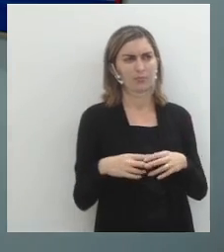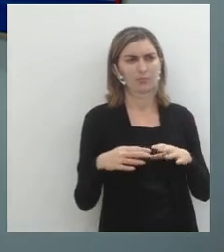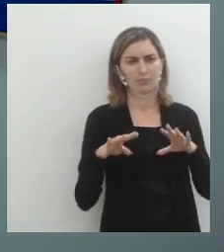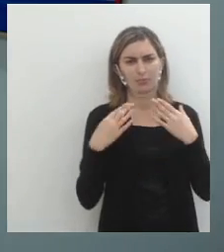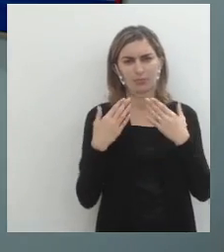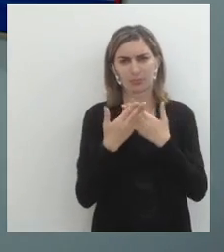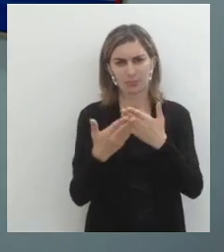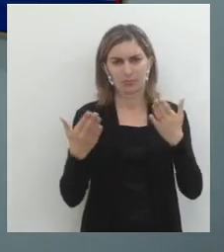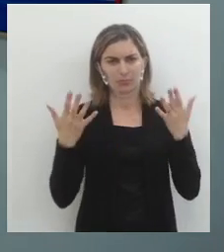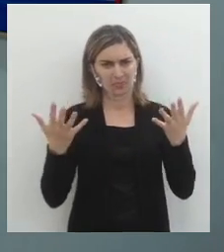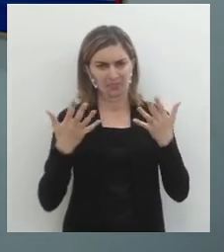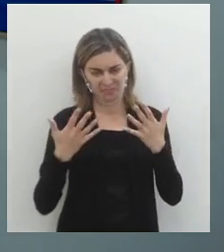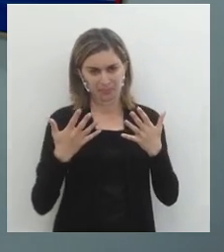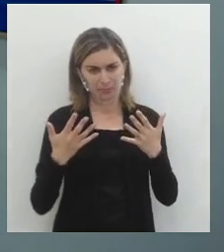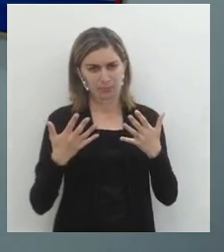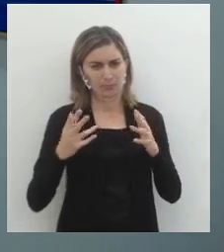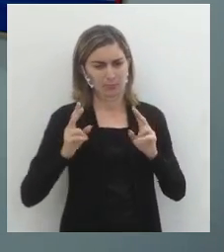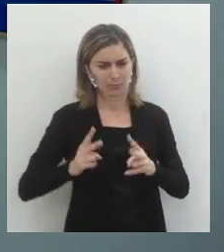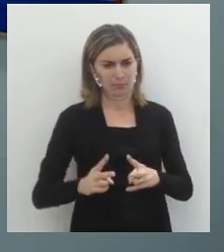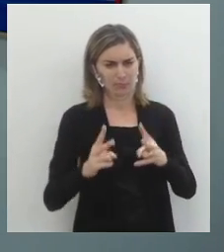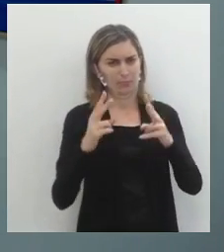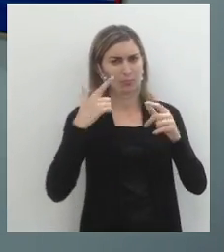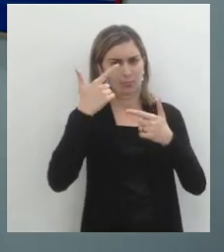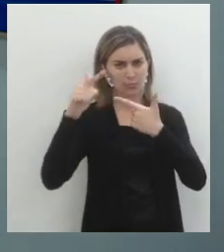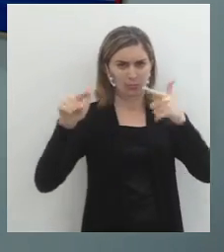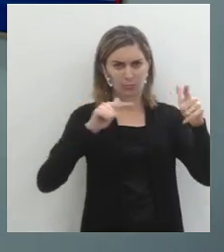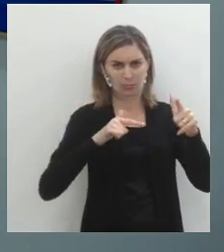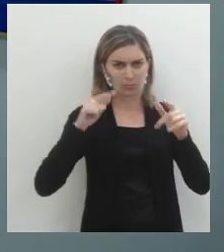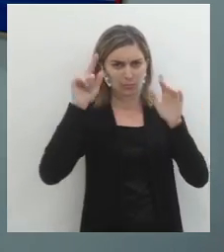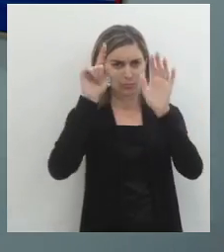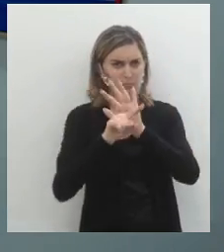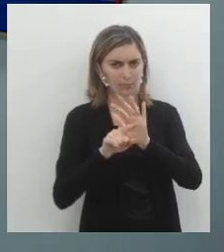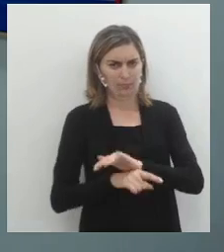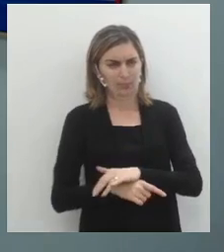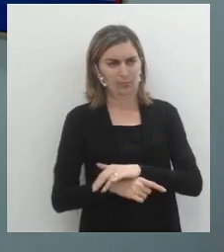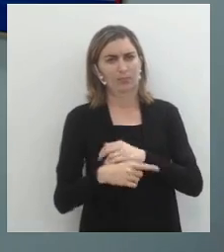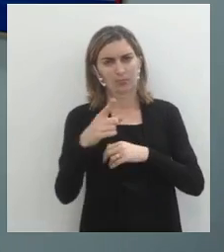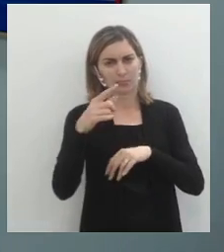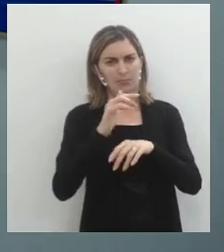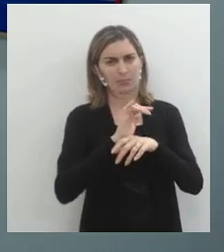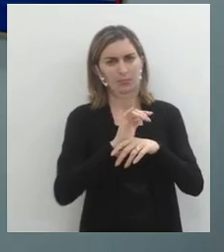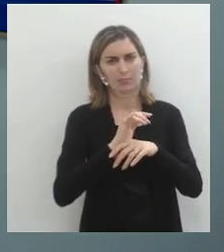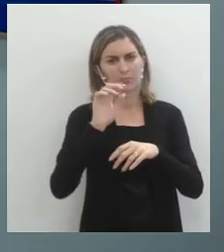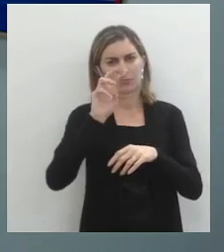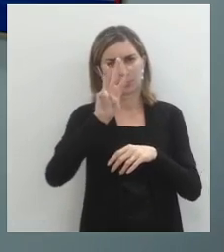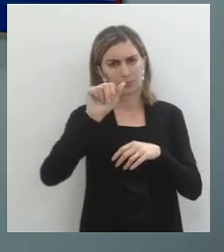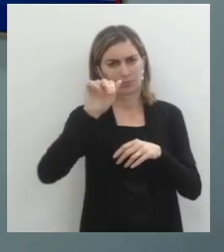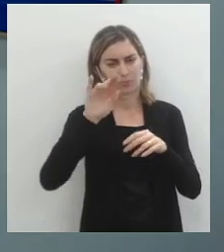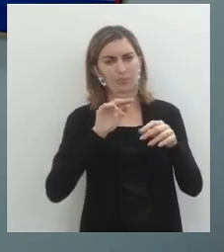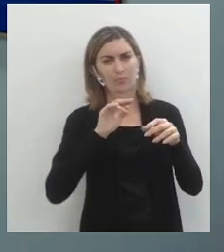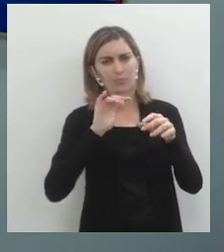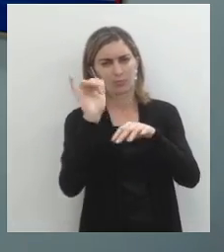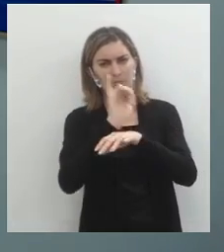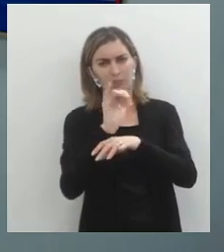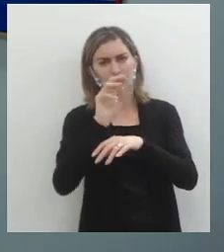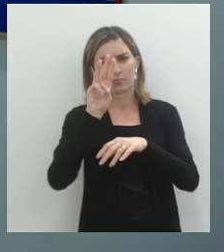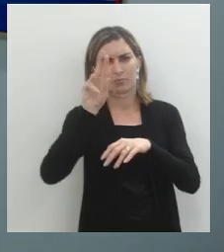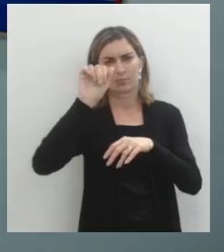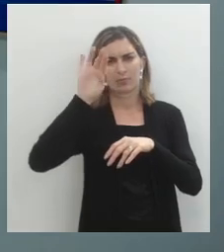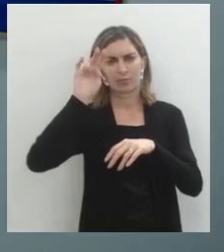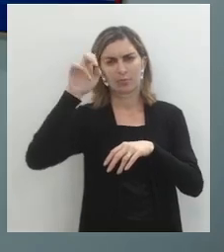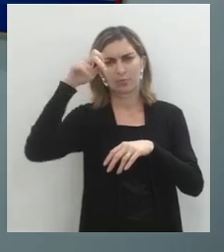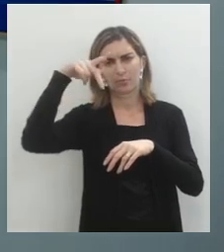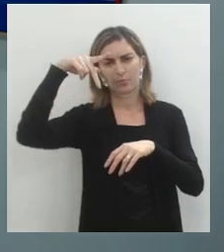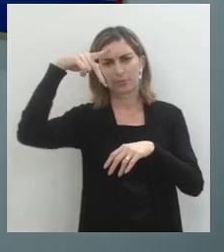Se você quiser acompanhar as outras alternativas, vai lá no canal do tio Walter. No YouTube, você coloca Walter Pessoa,